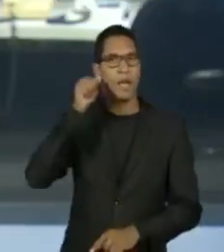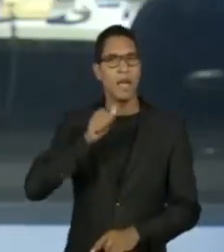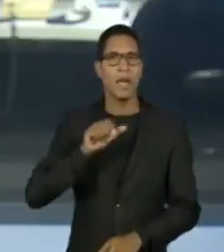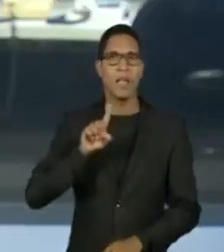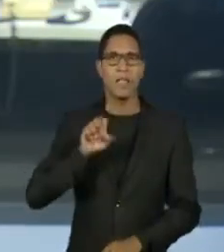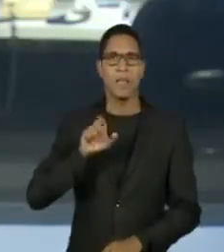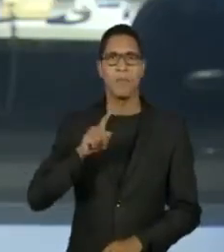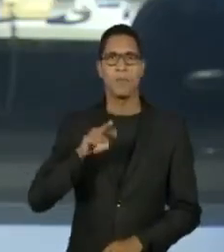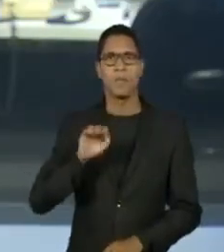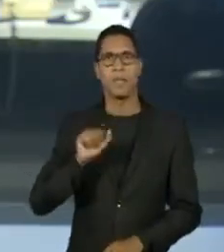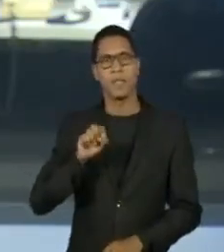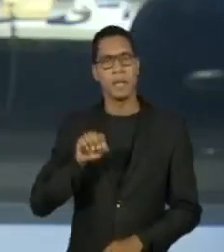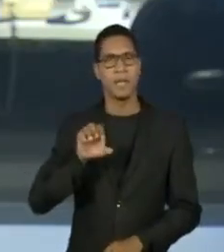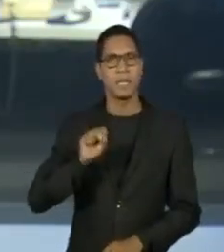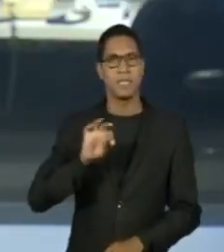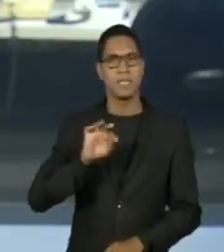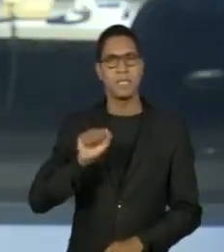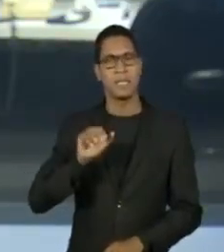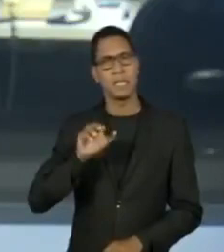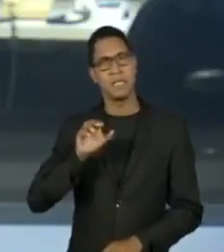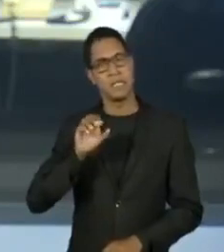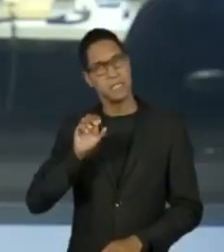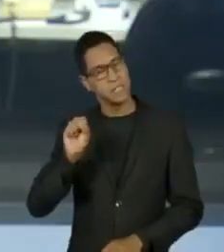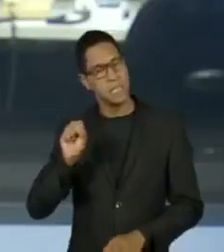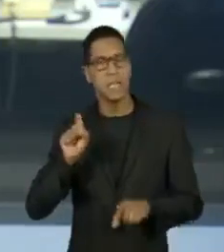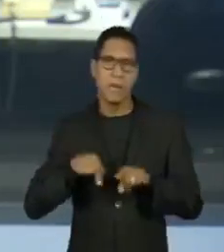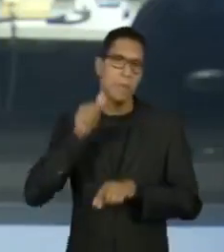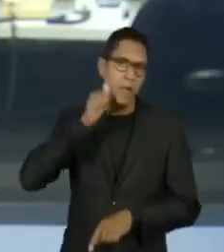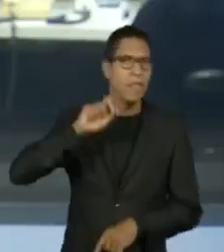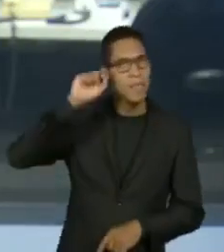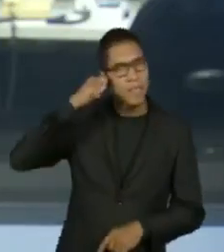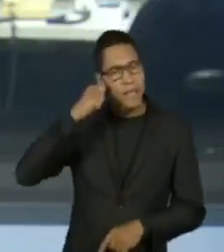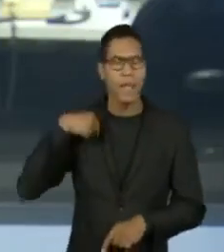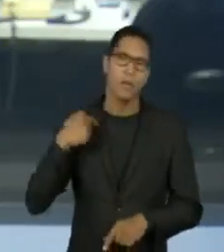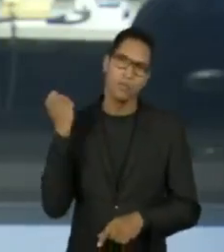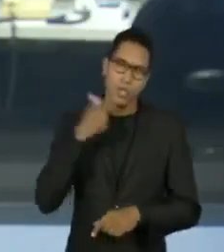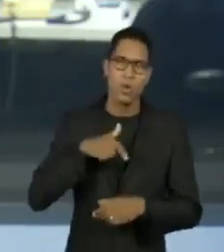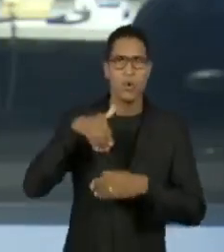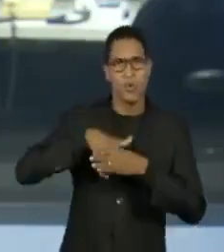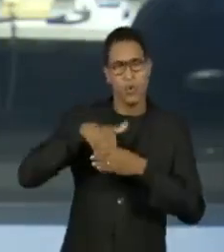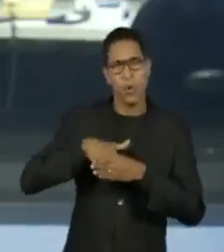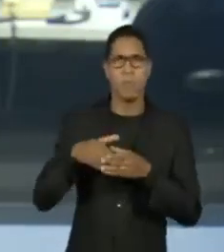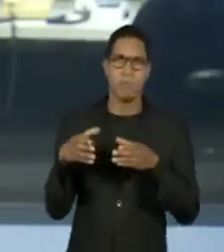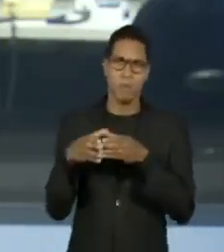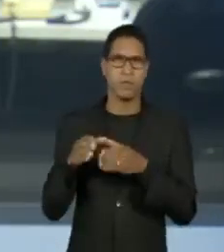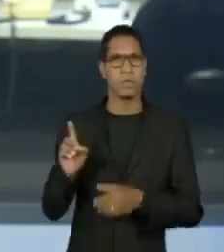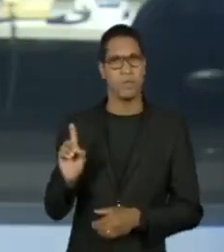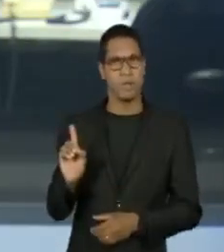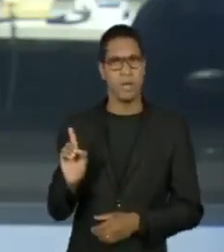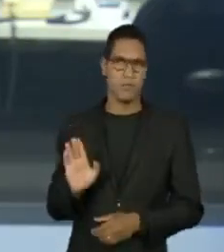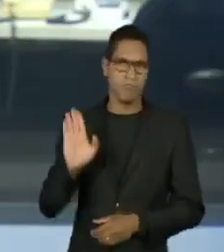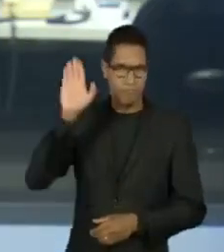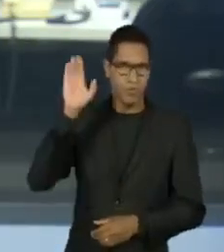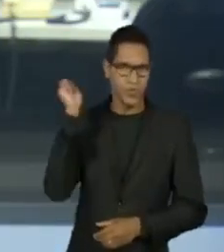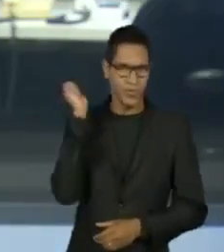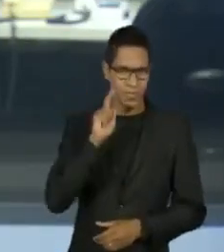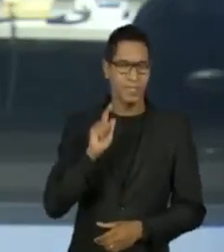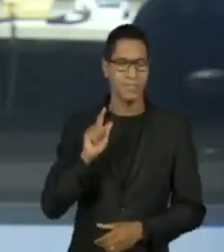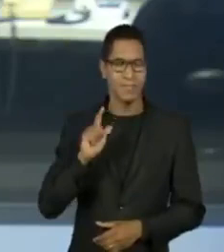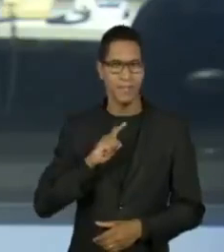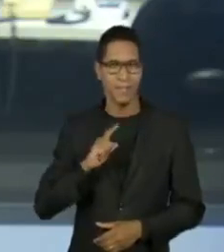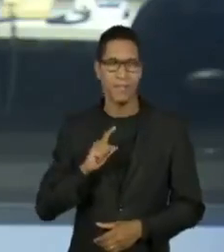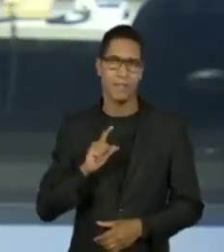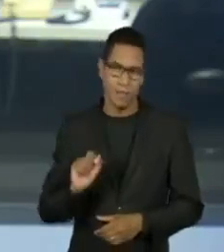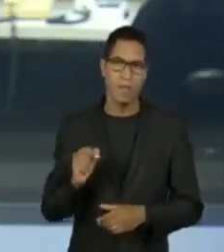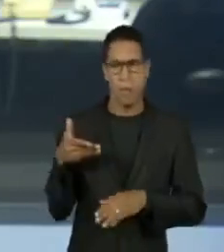Stacey Abrams, que é uma negra que se elegeu como democrata para a